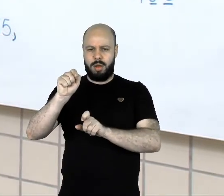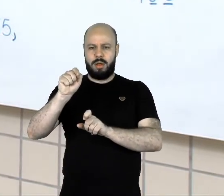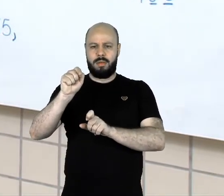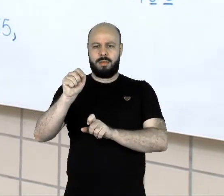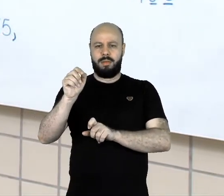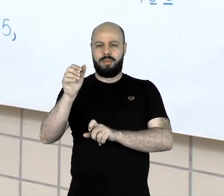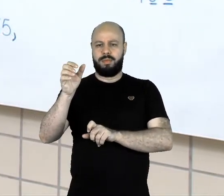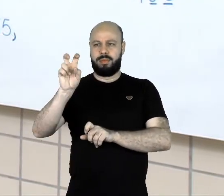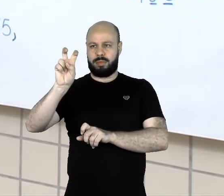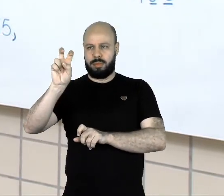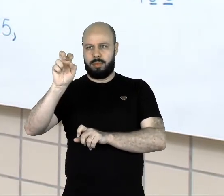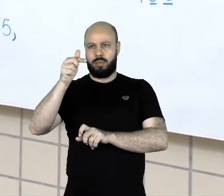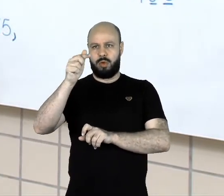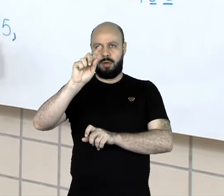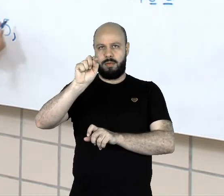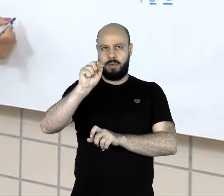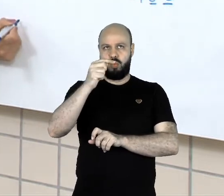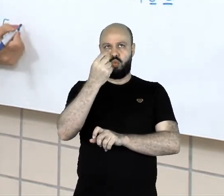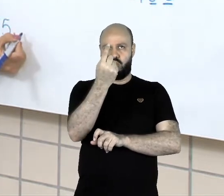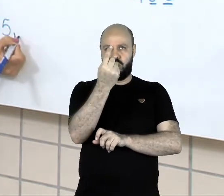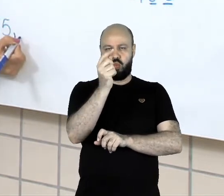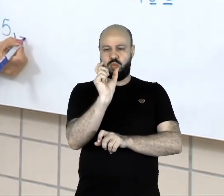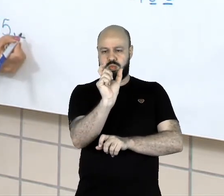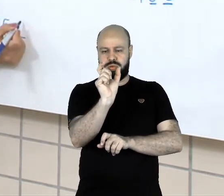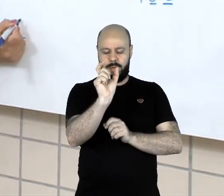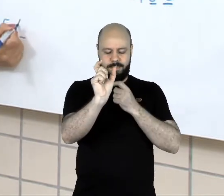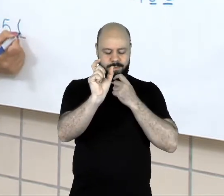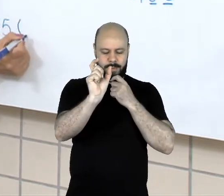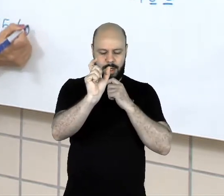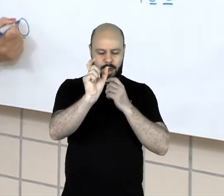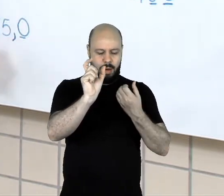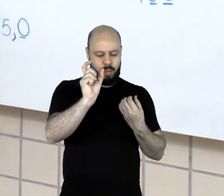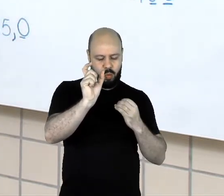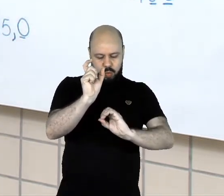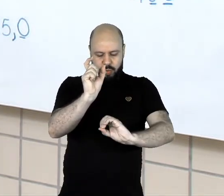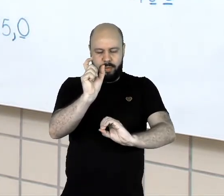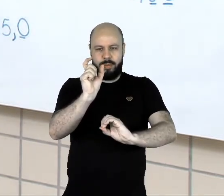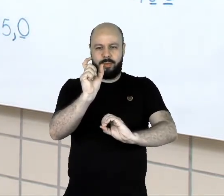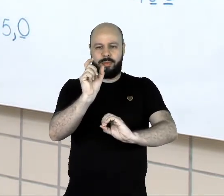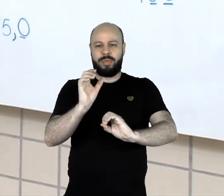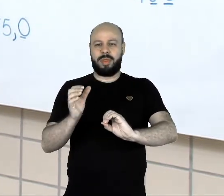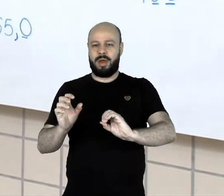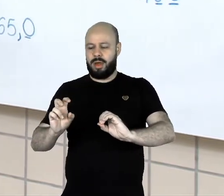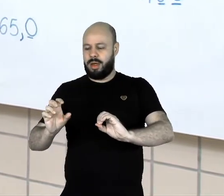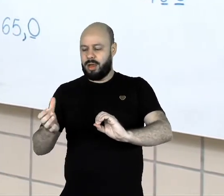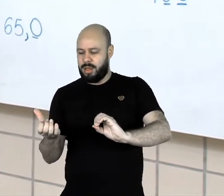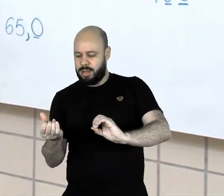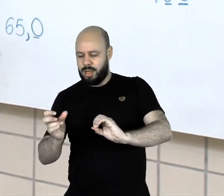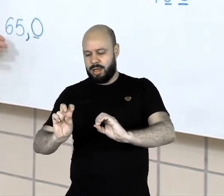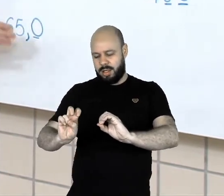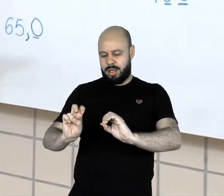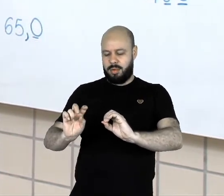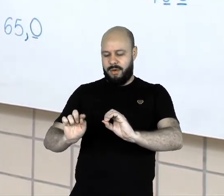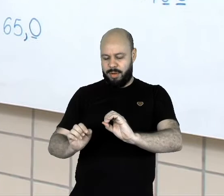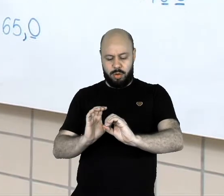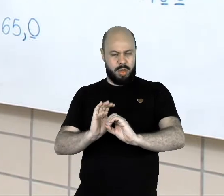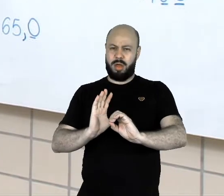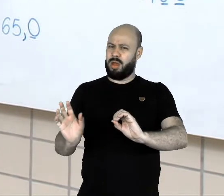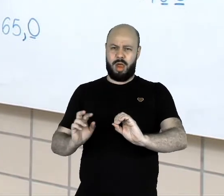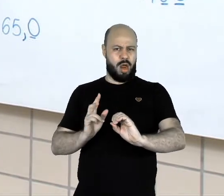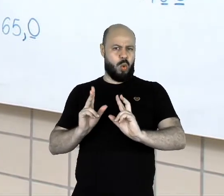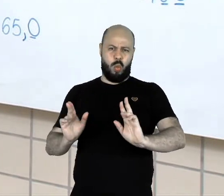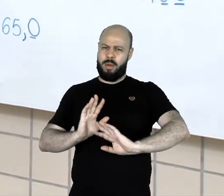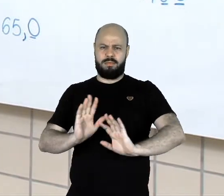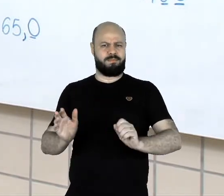quantas casas depois da vírgula? 1, né? Nós também vamos colocar 1 aqui, o 0. 65, 65,0 é a mesma